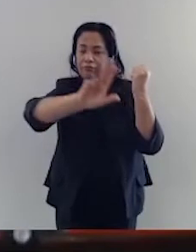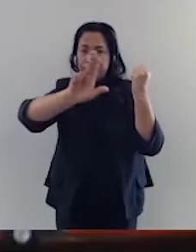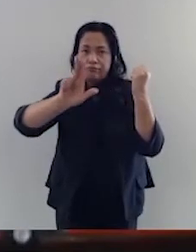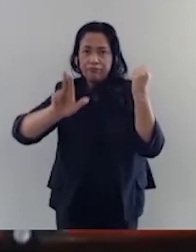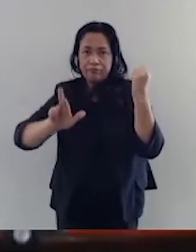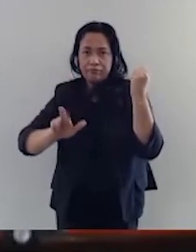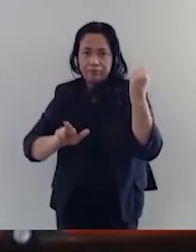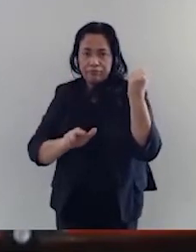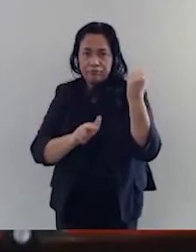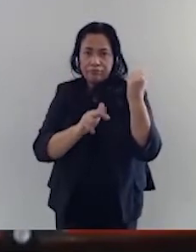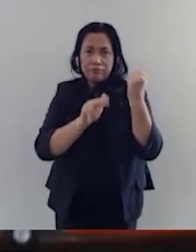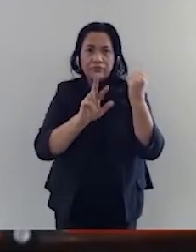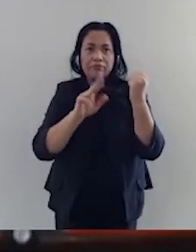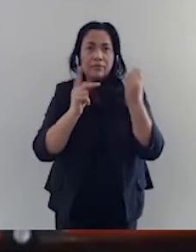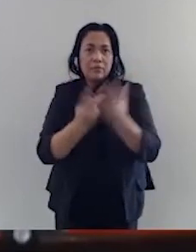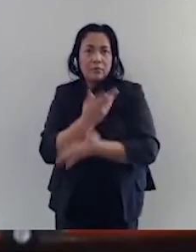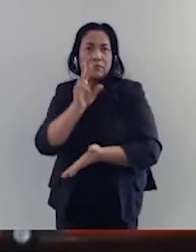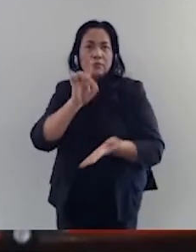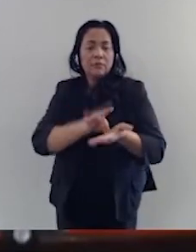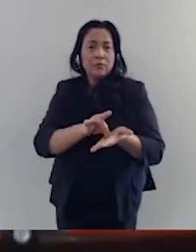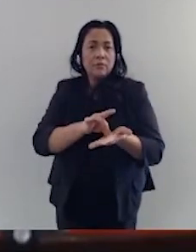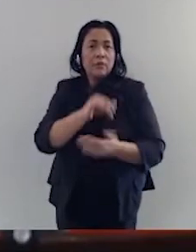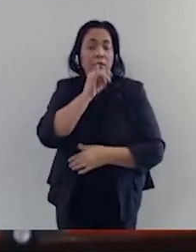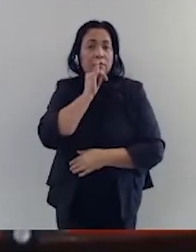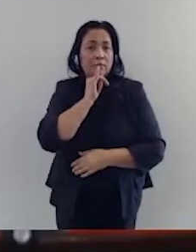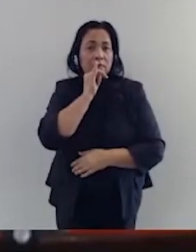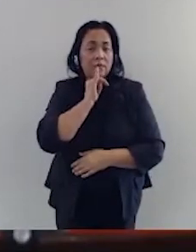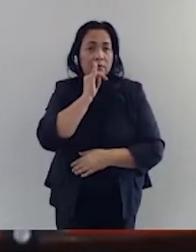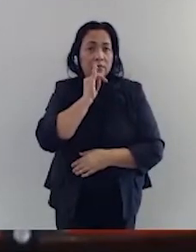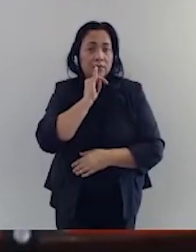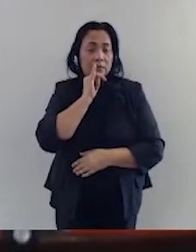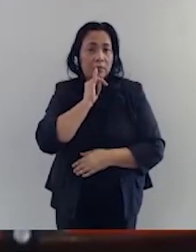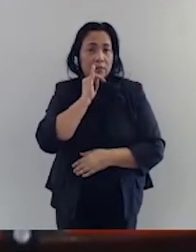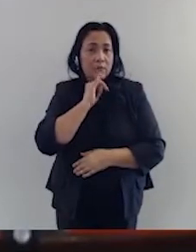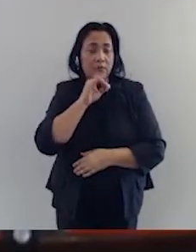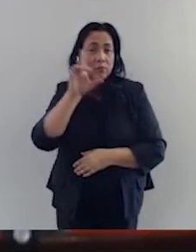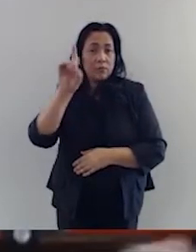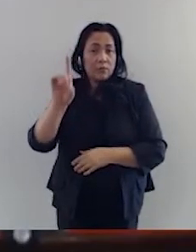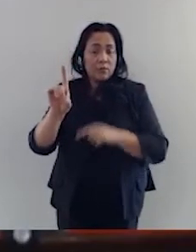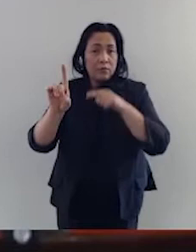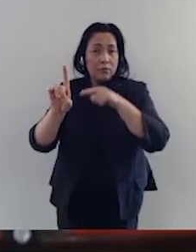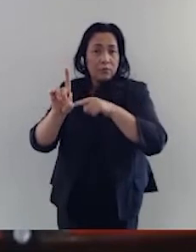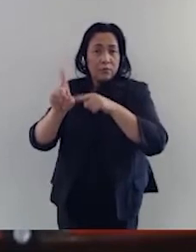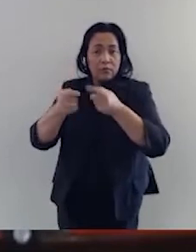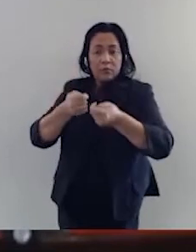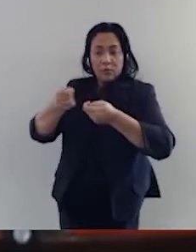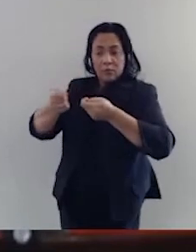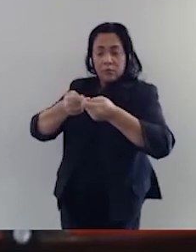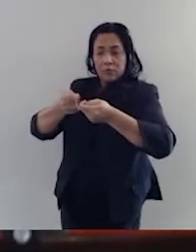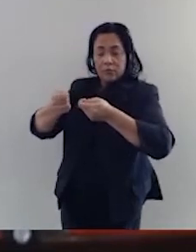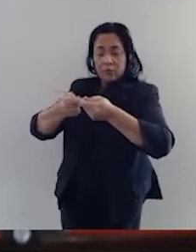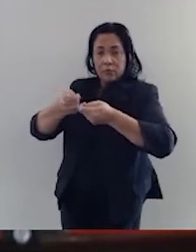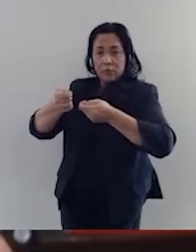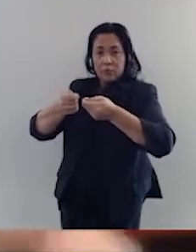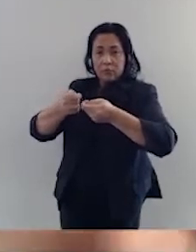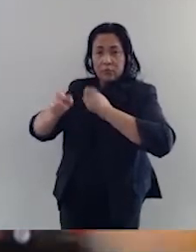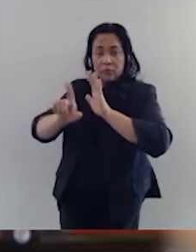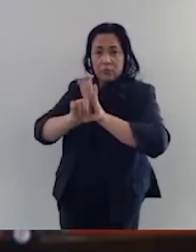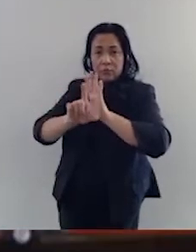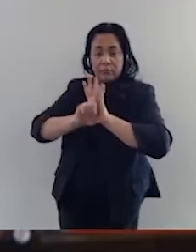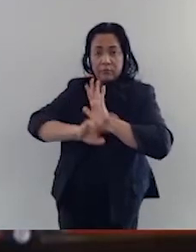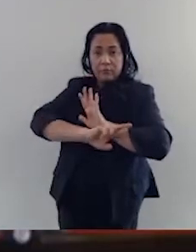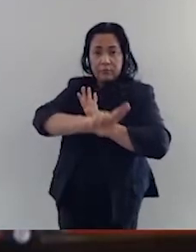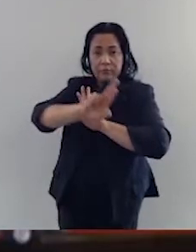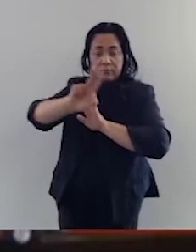da Constituição, como, por exemplo, fez ao estabelecer a sistemática de controle da constitucionalidade, que significa, em